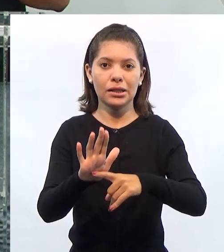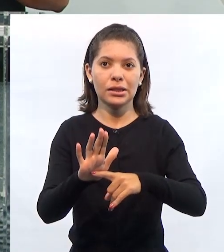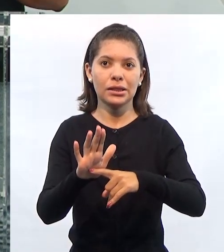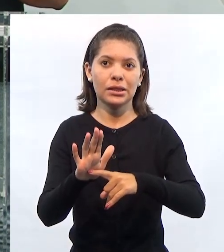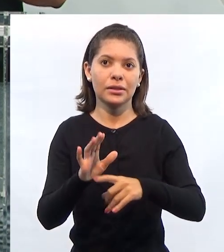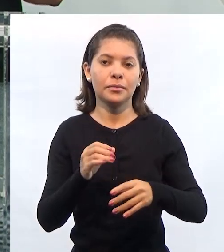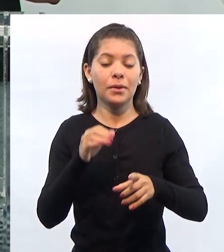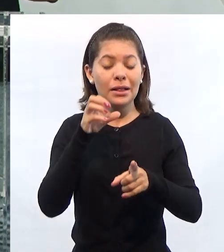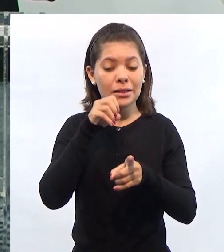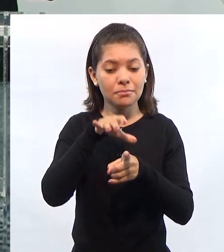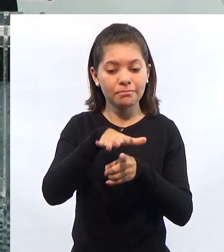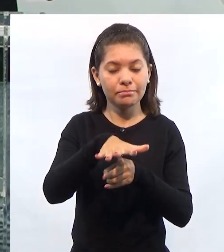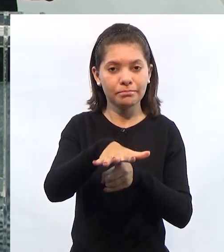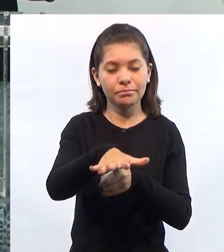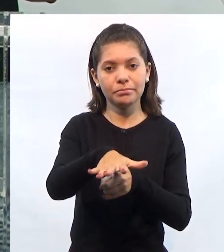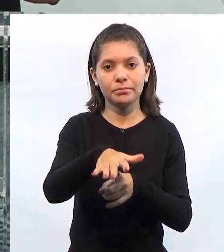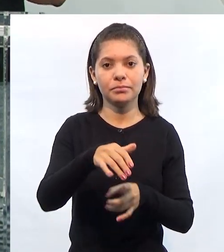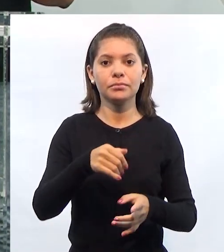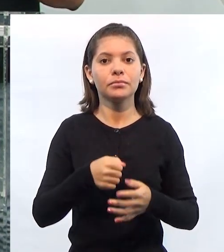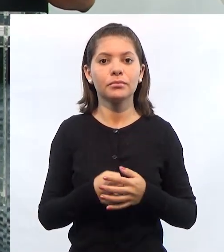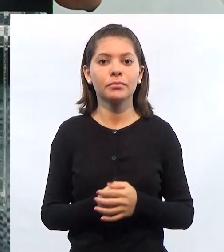flutuações na demanda.